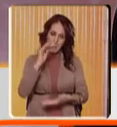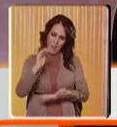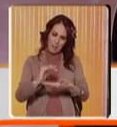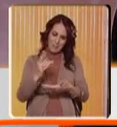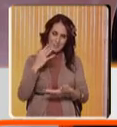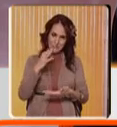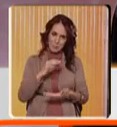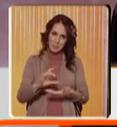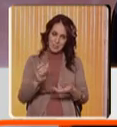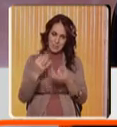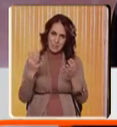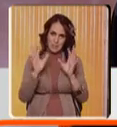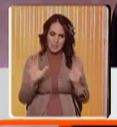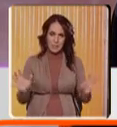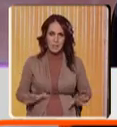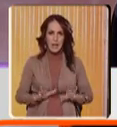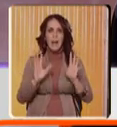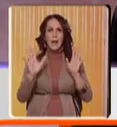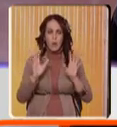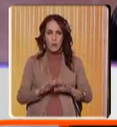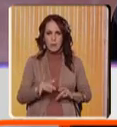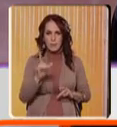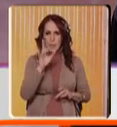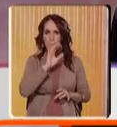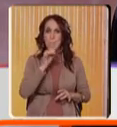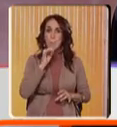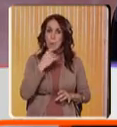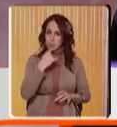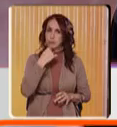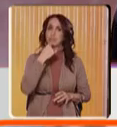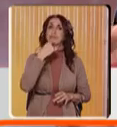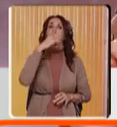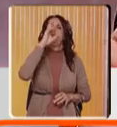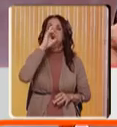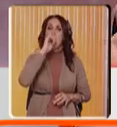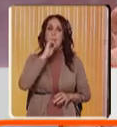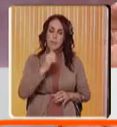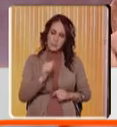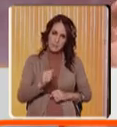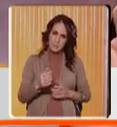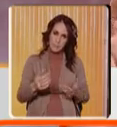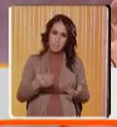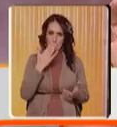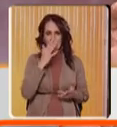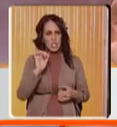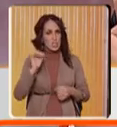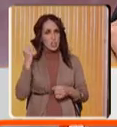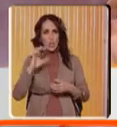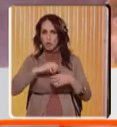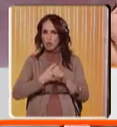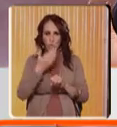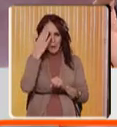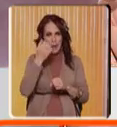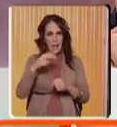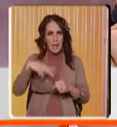Um vazio. Um copo de cerveja. Agora a questão é, beber em excesso faz mal. Parece que não mata neurónios, parece que